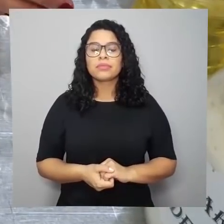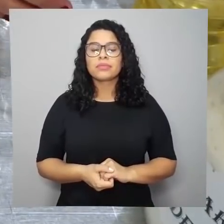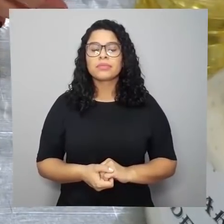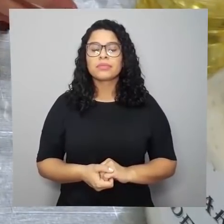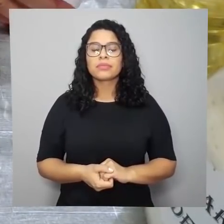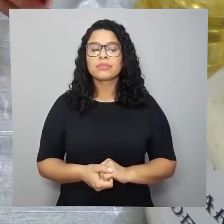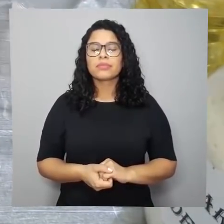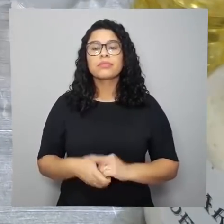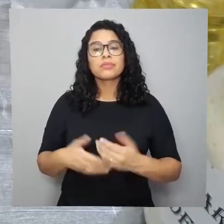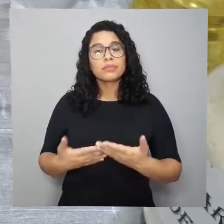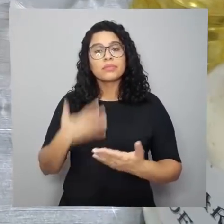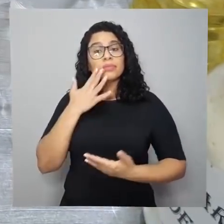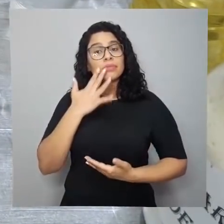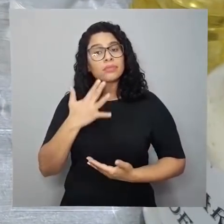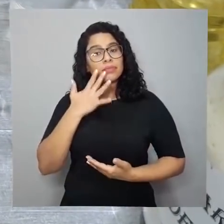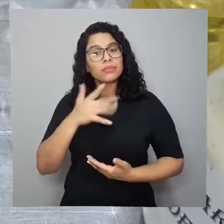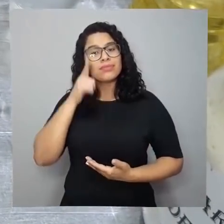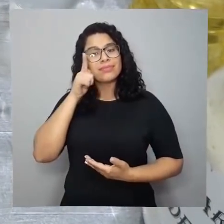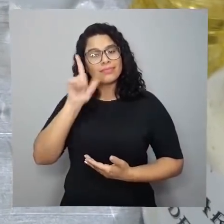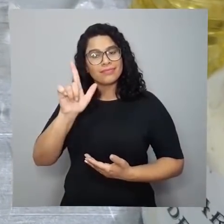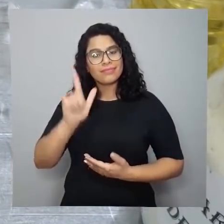para dar cor à nossa massinha.